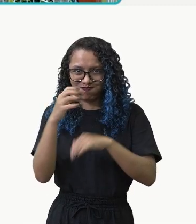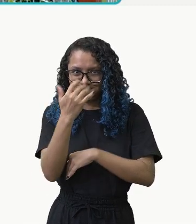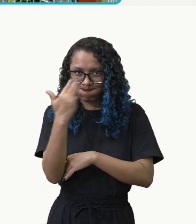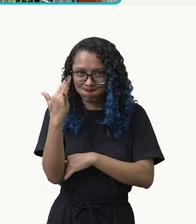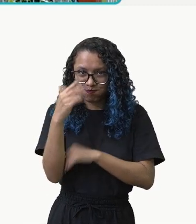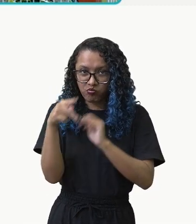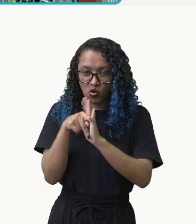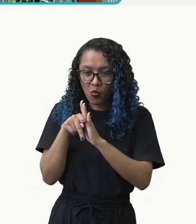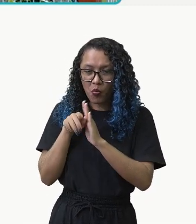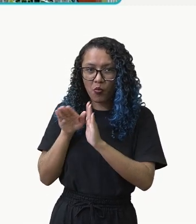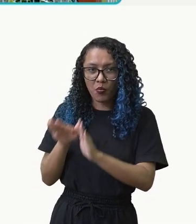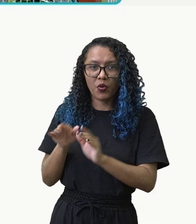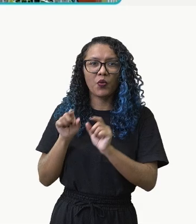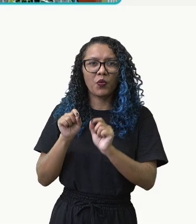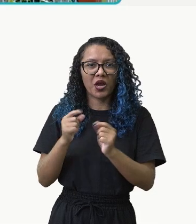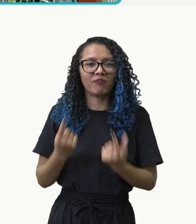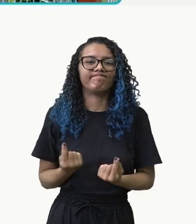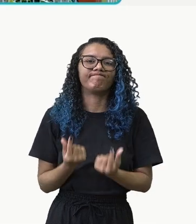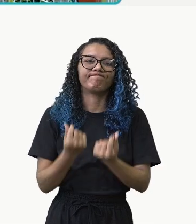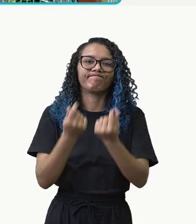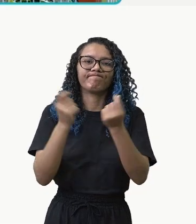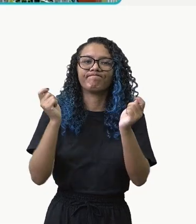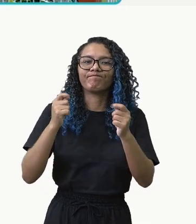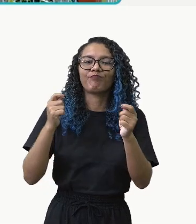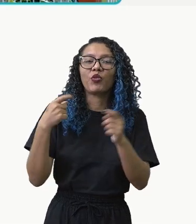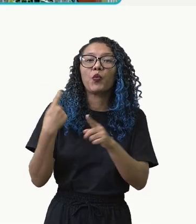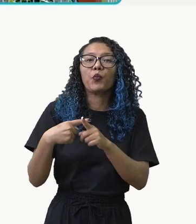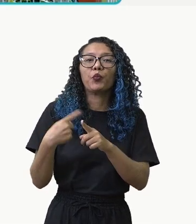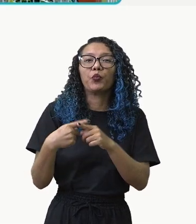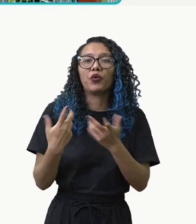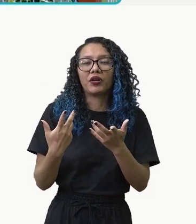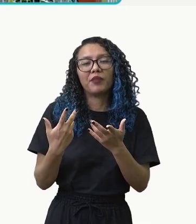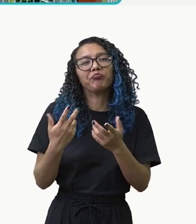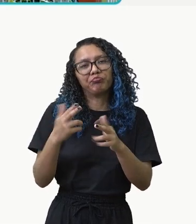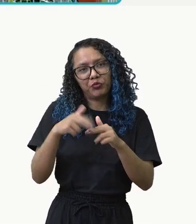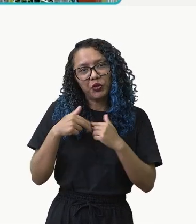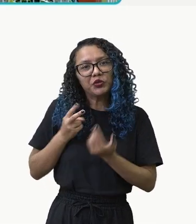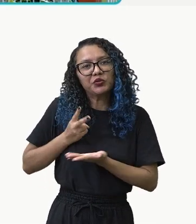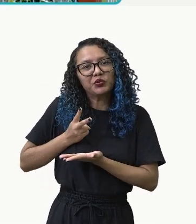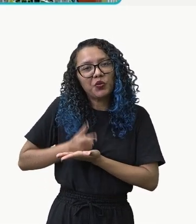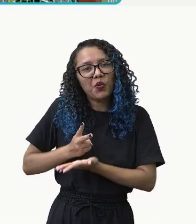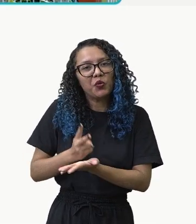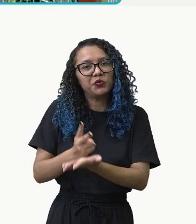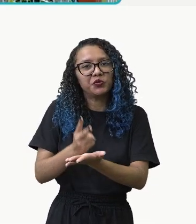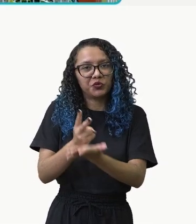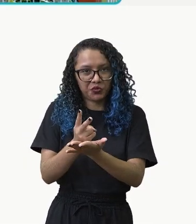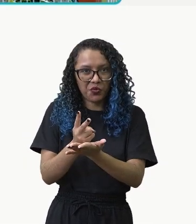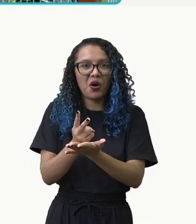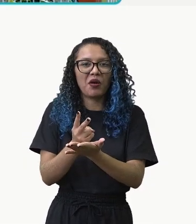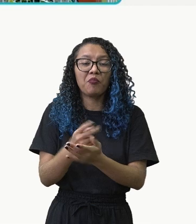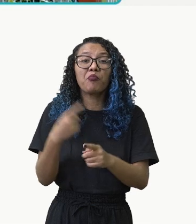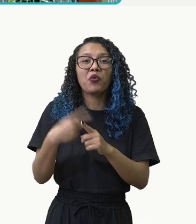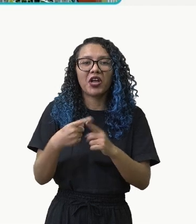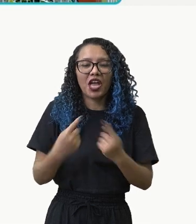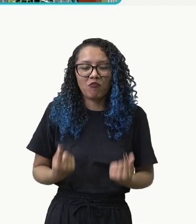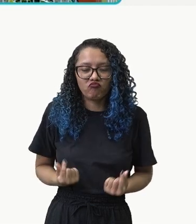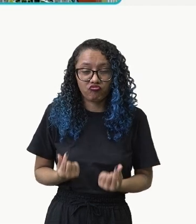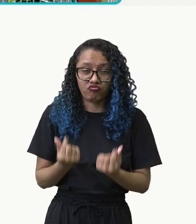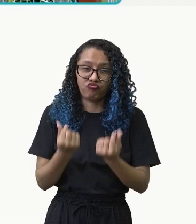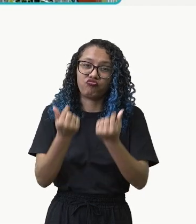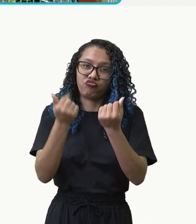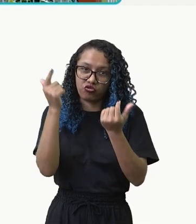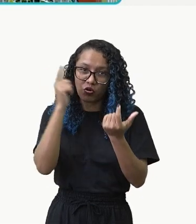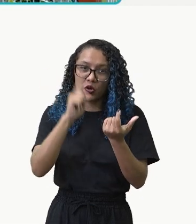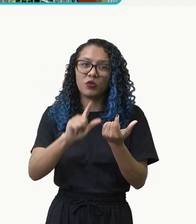sendo muito rentável por isso que ele persiste existir porque ele rende muito dinheiro certo ele fica atrás do